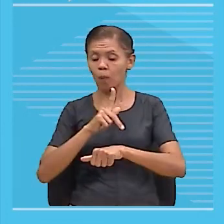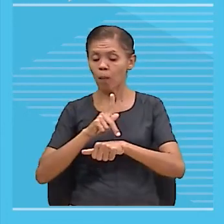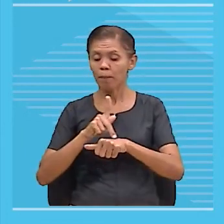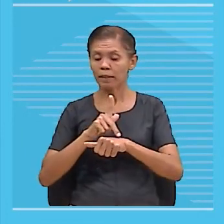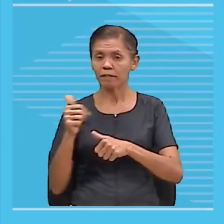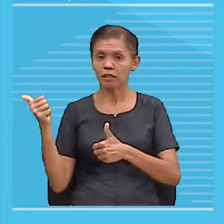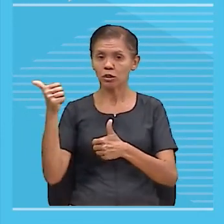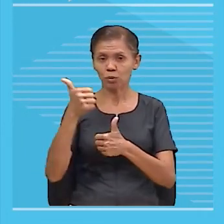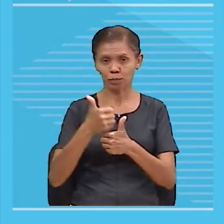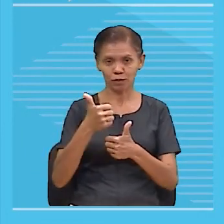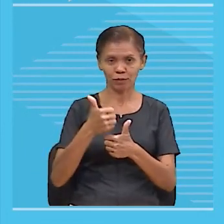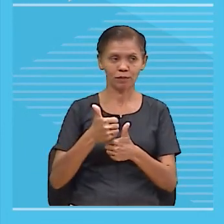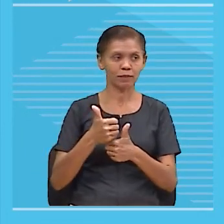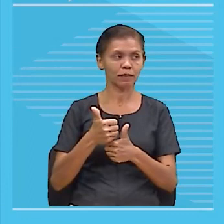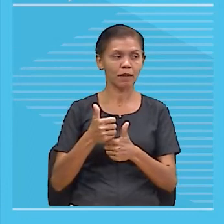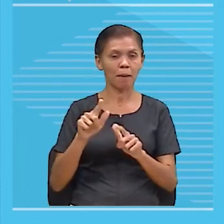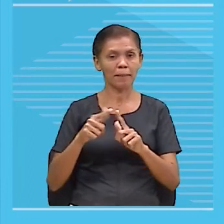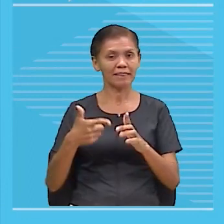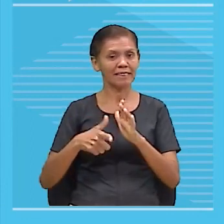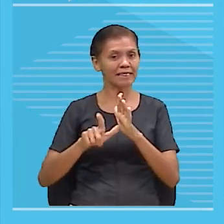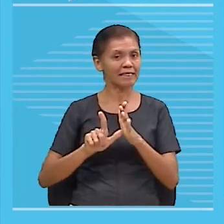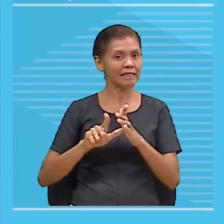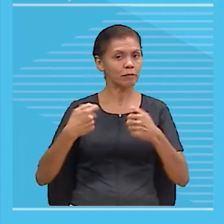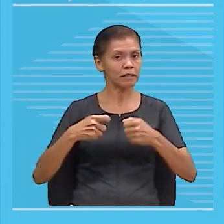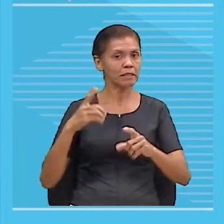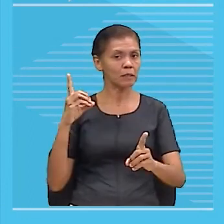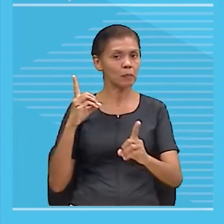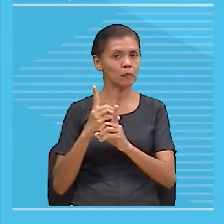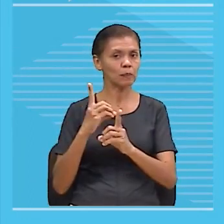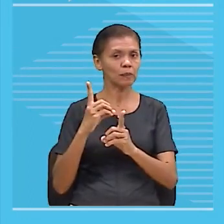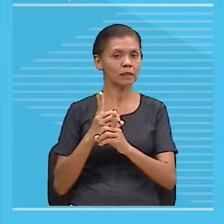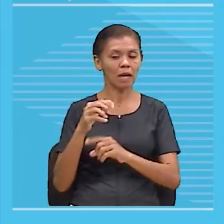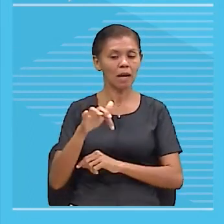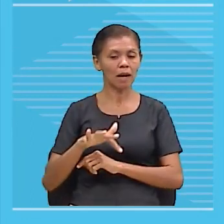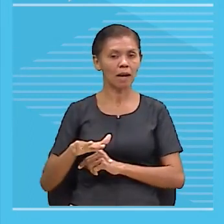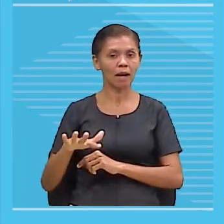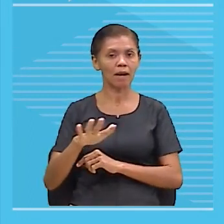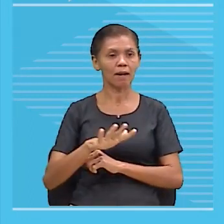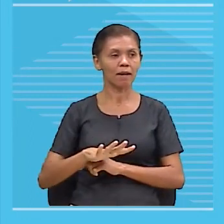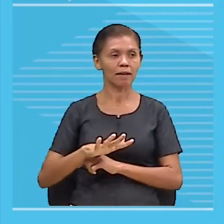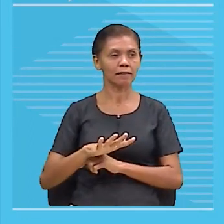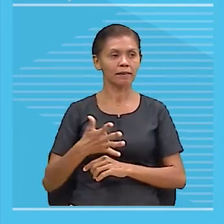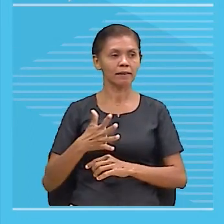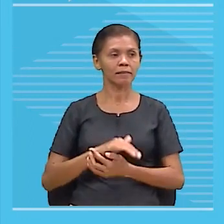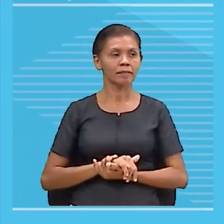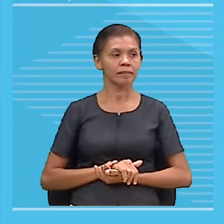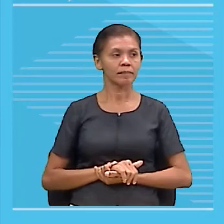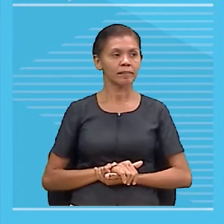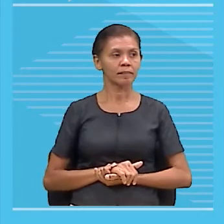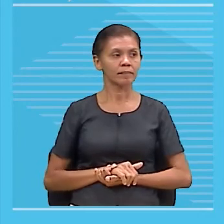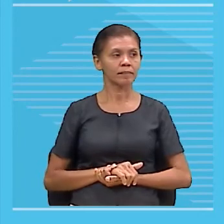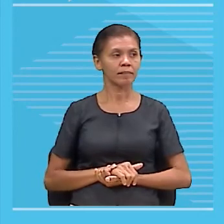capacitância. Mas antes eu tenho que achar a área, né? Então, eu vou pegar o lado.